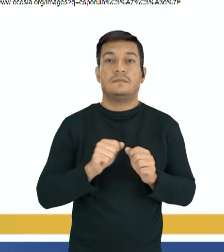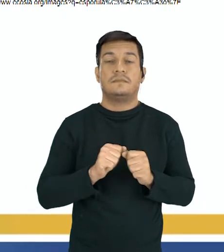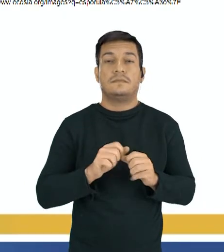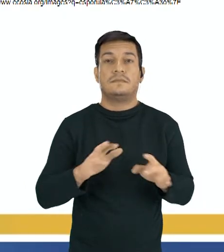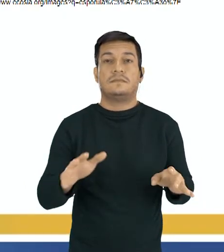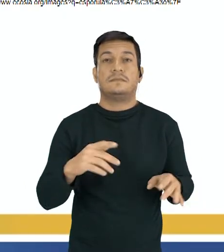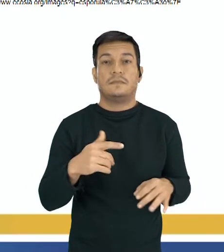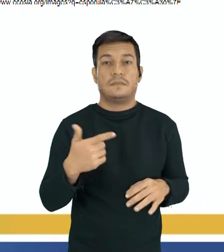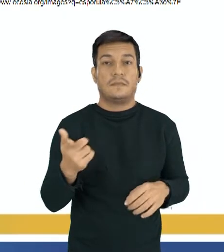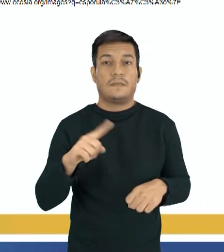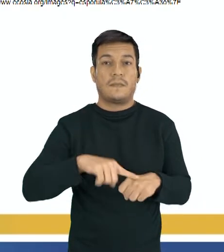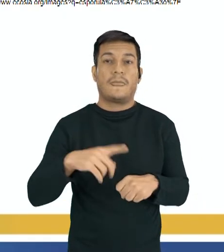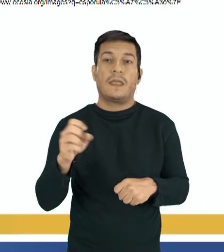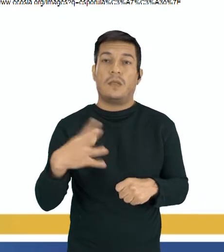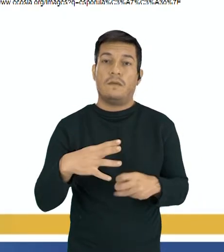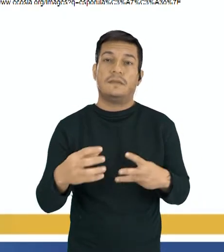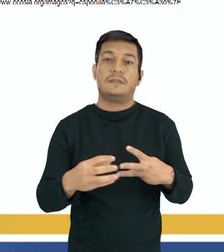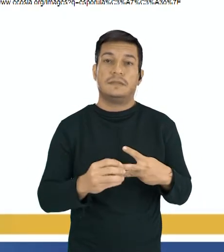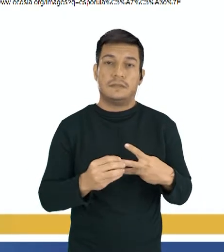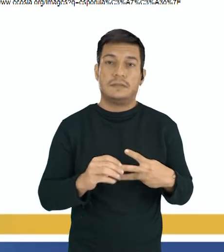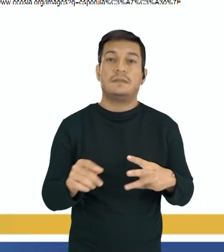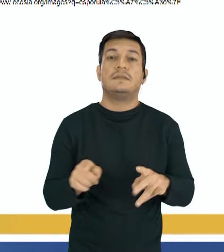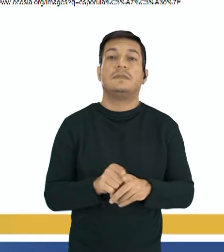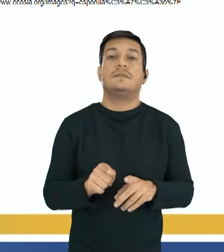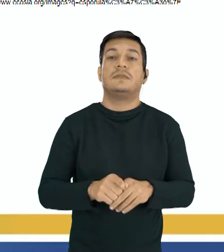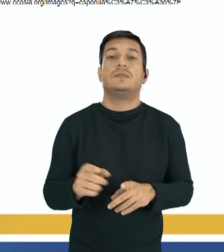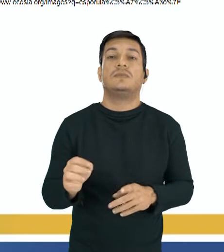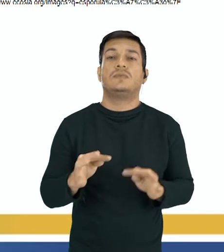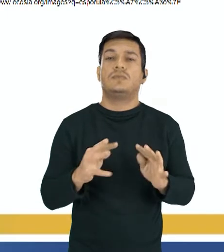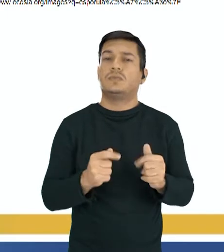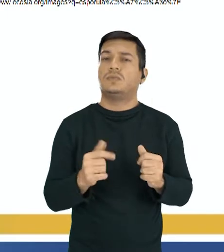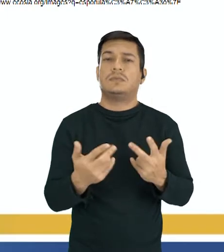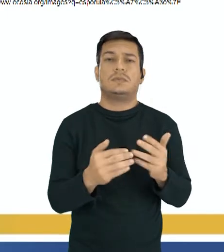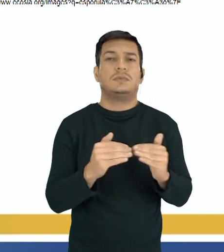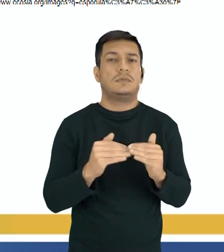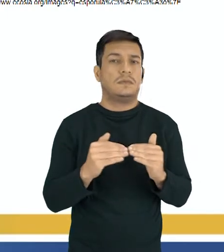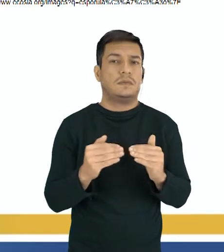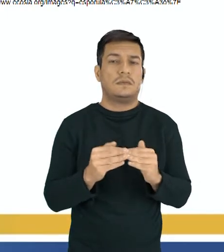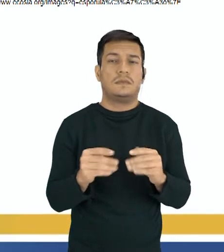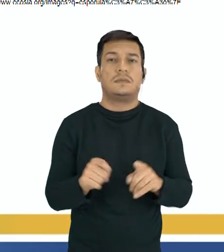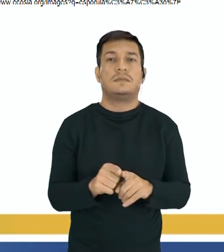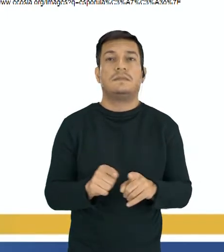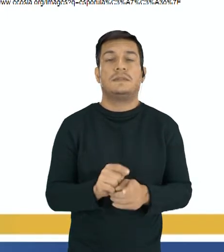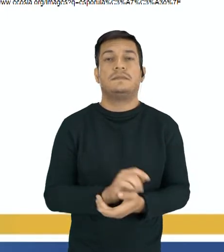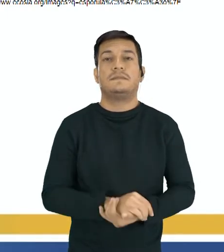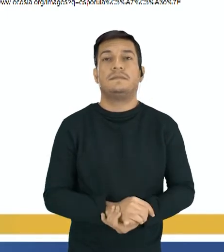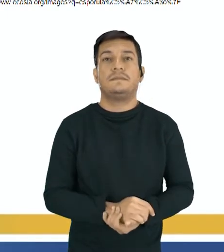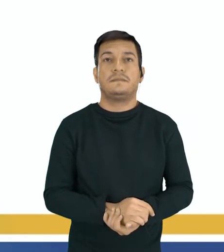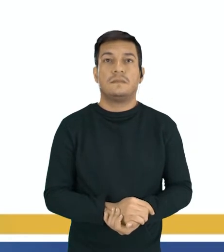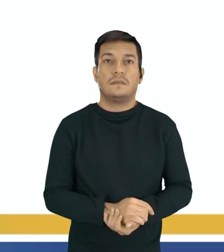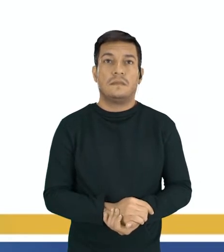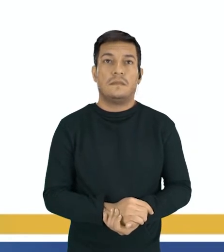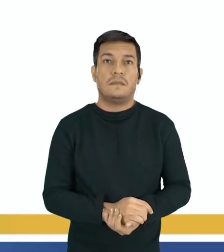para infectar novas células e eles são todos iguais àquele indivíduo que deu origem.